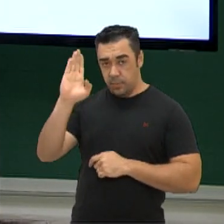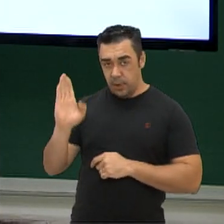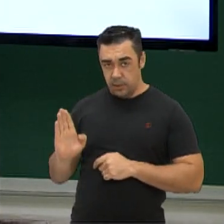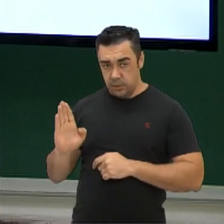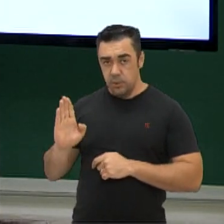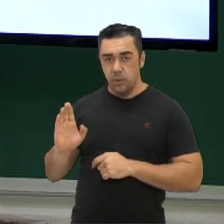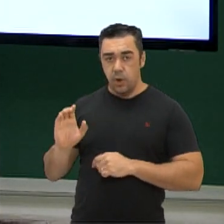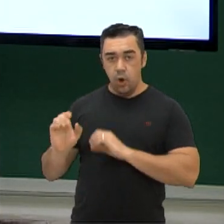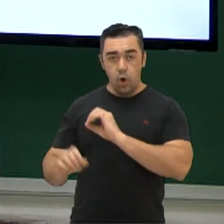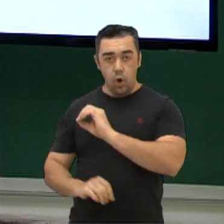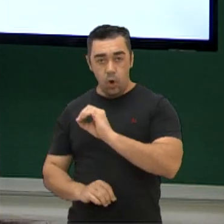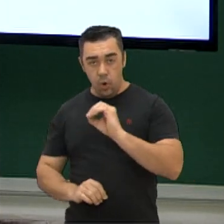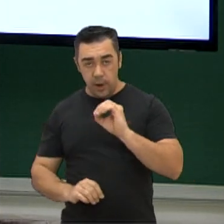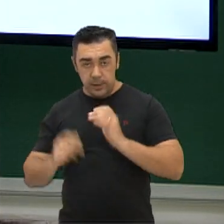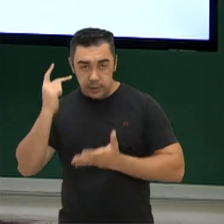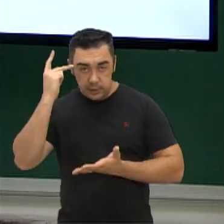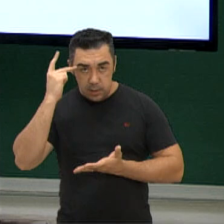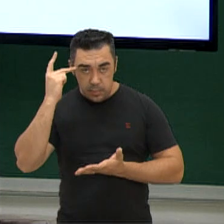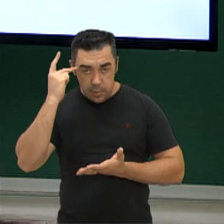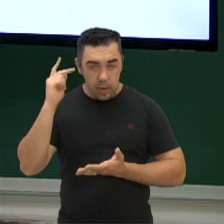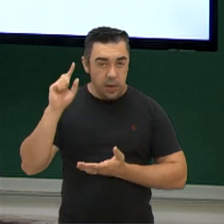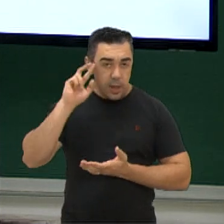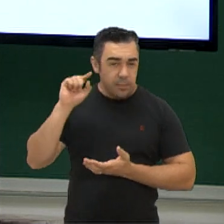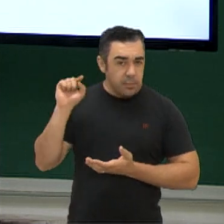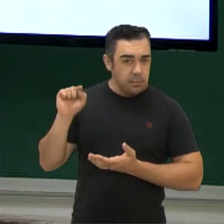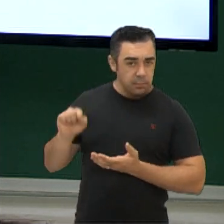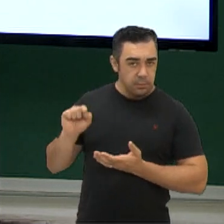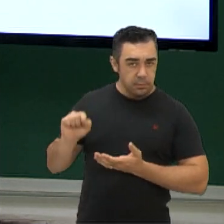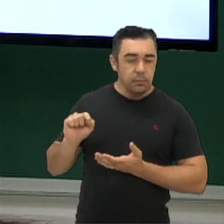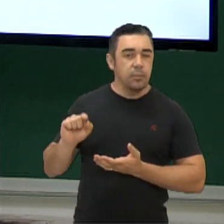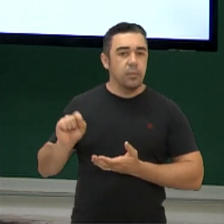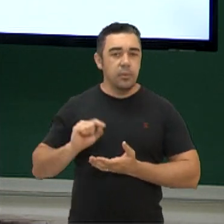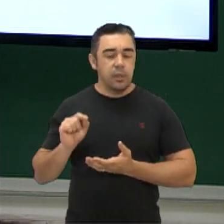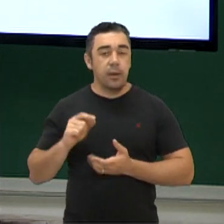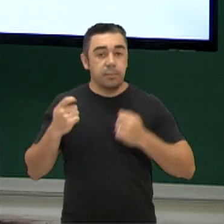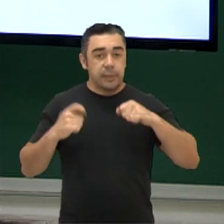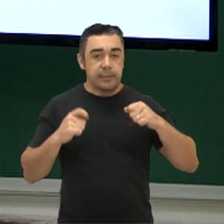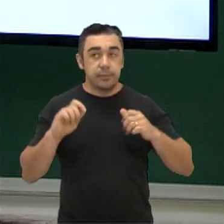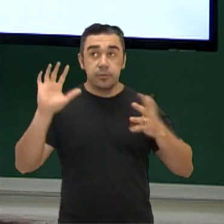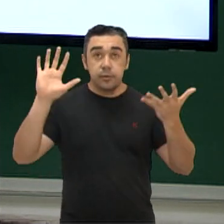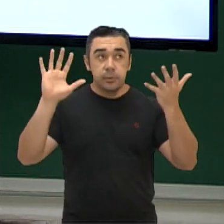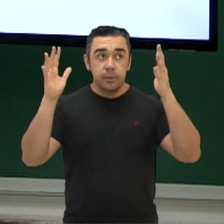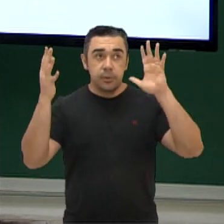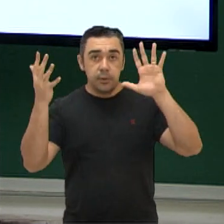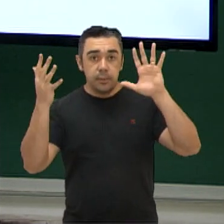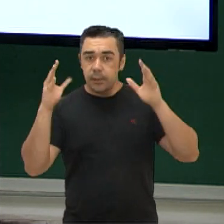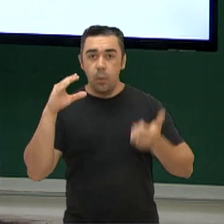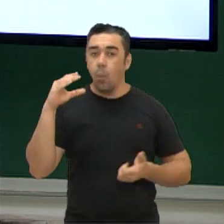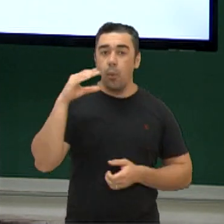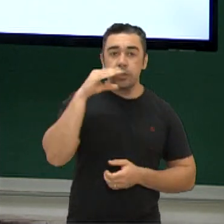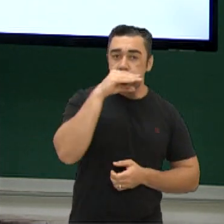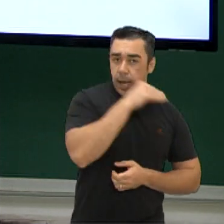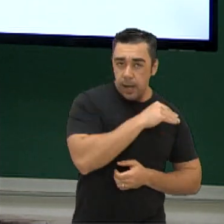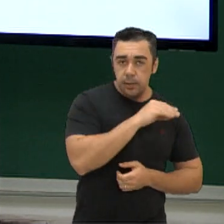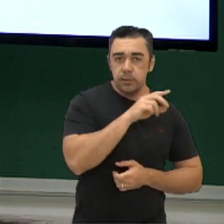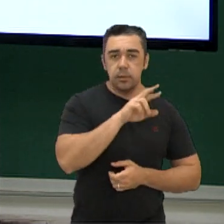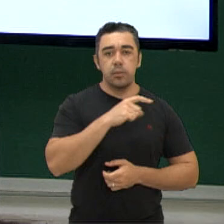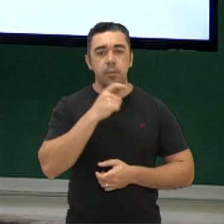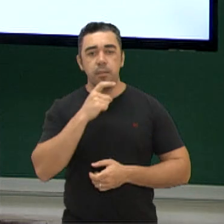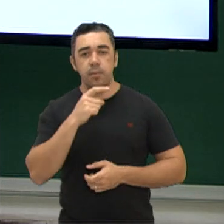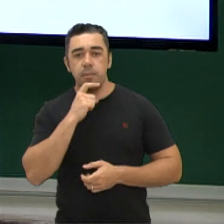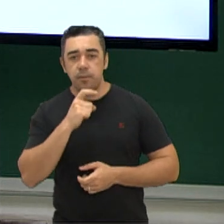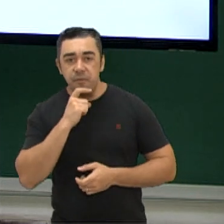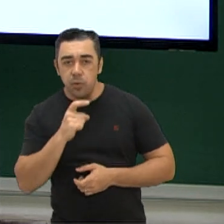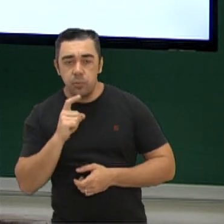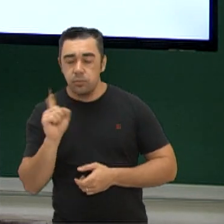no oeste paulista. Vamos relembrar que o café ele precisa de um clima nem tão quente nem tão frio, ele